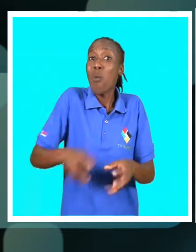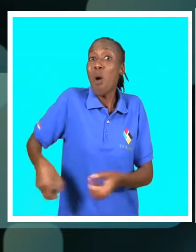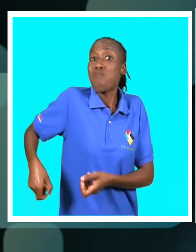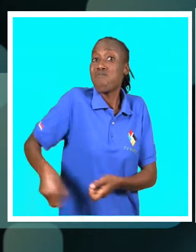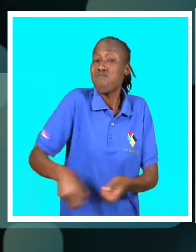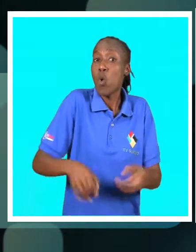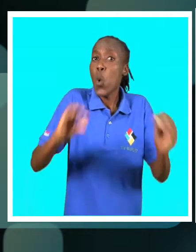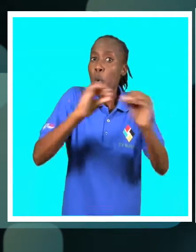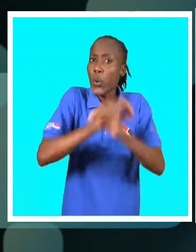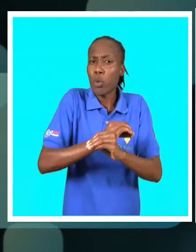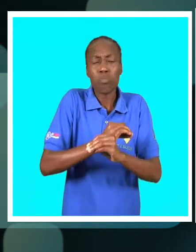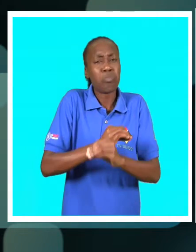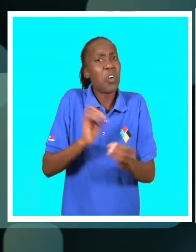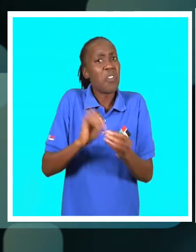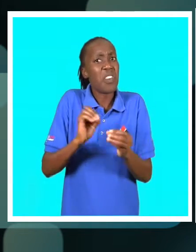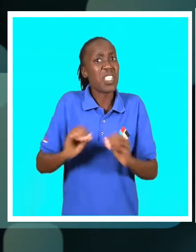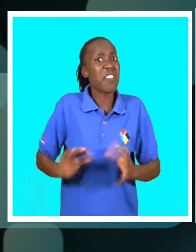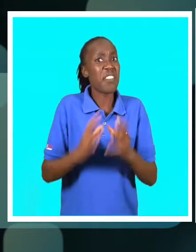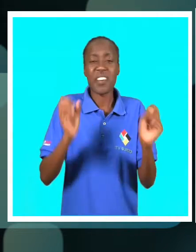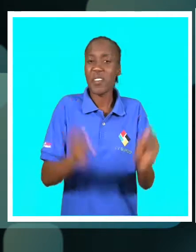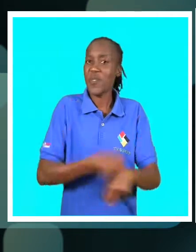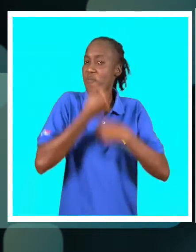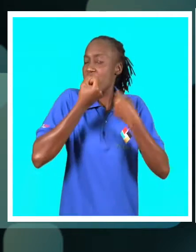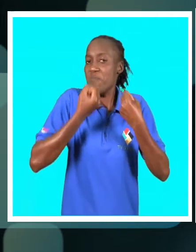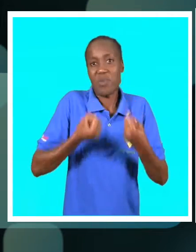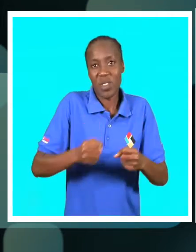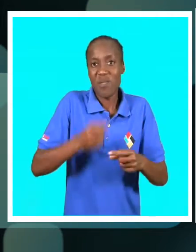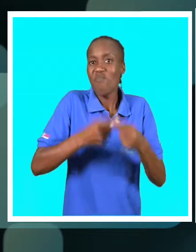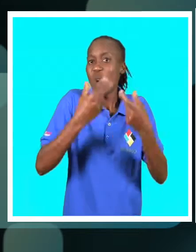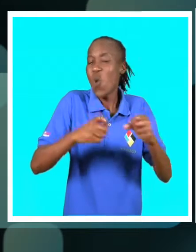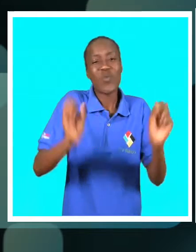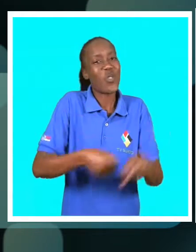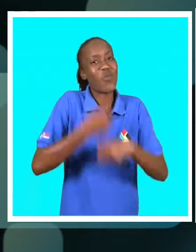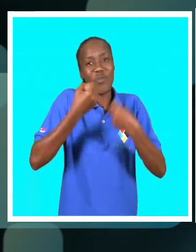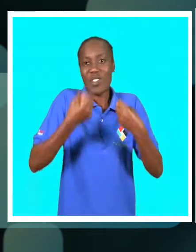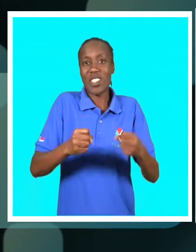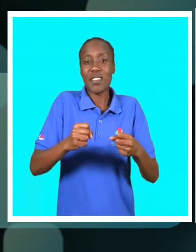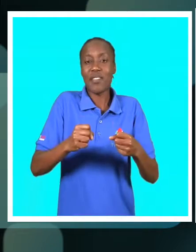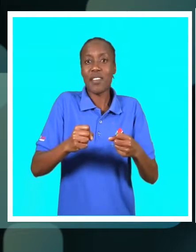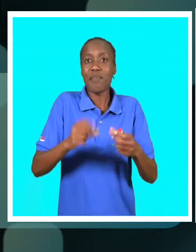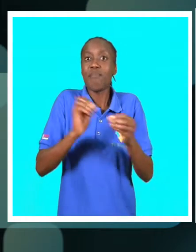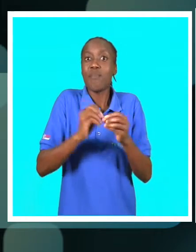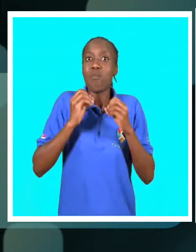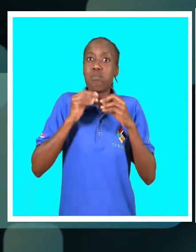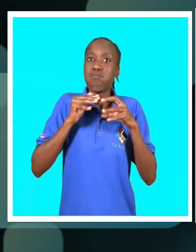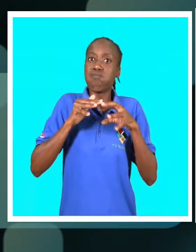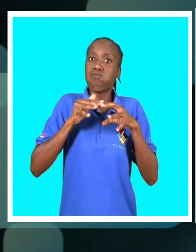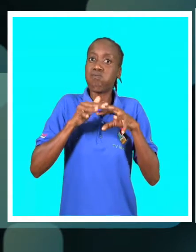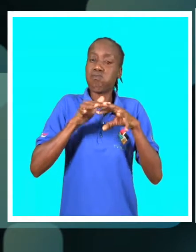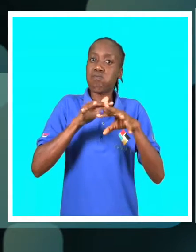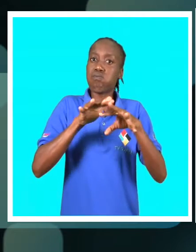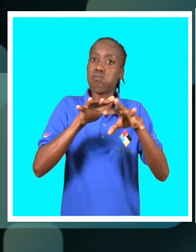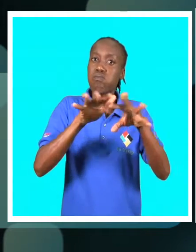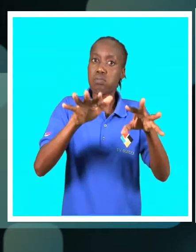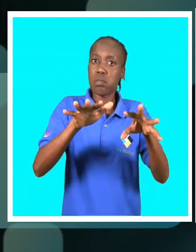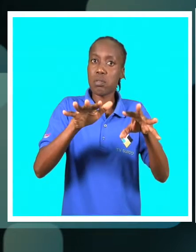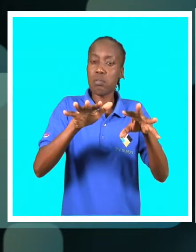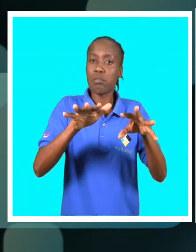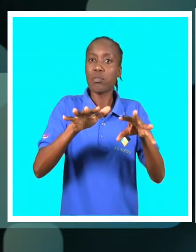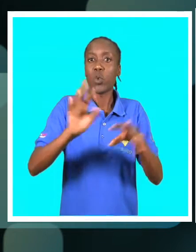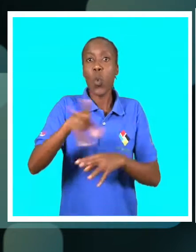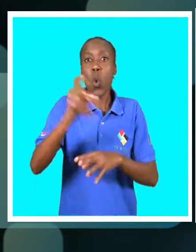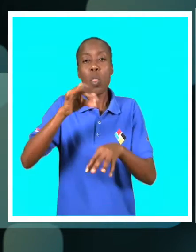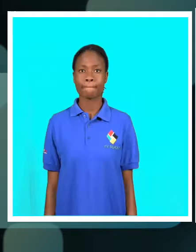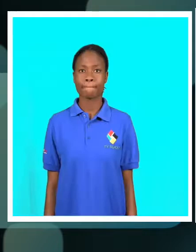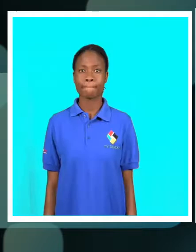água, ela não terá condições de deposição dos ovos para ver a proliferação dos